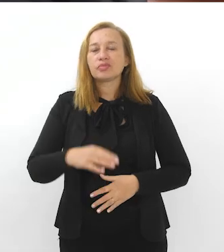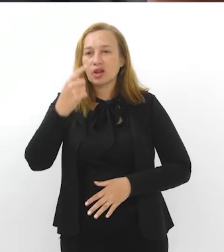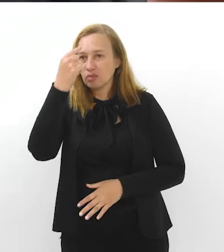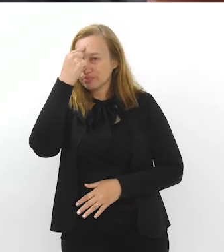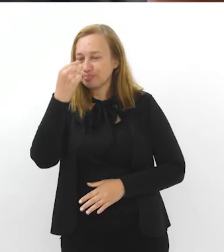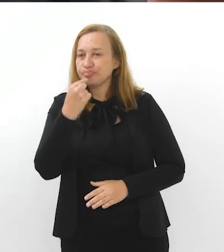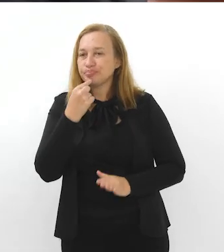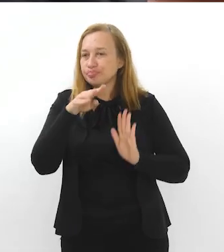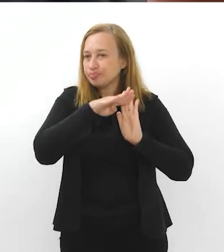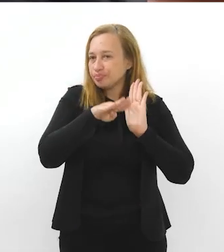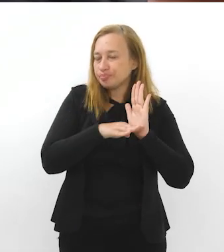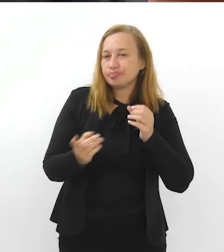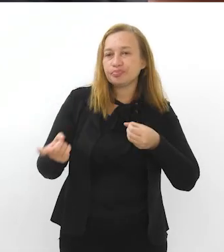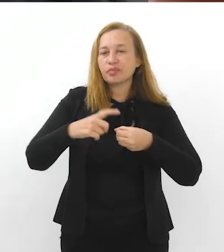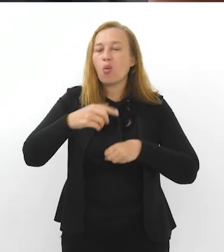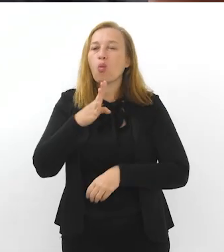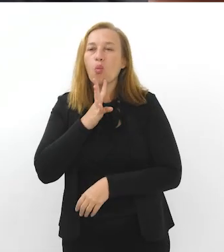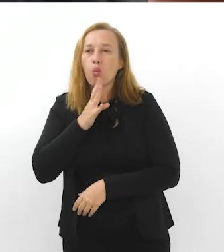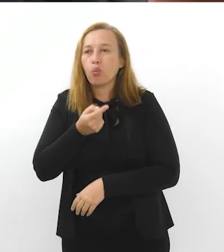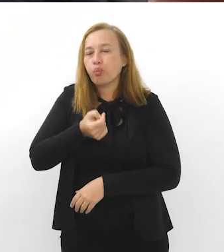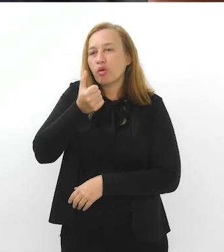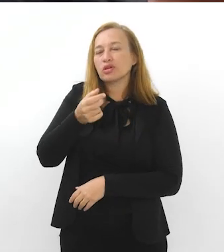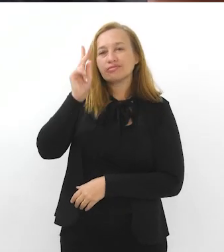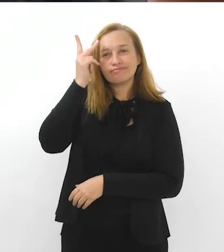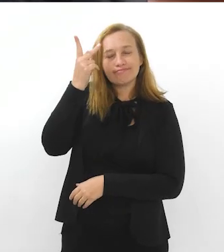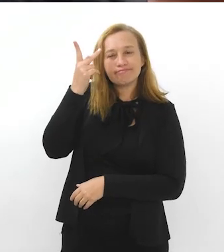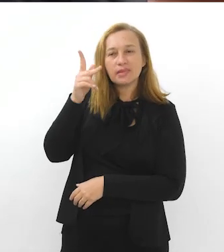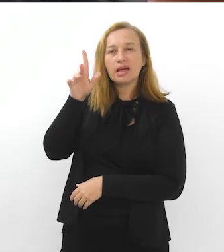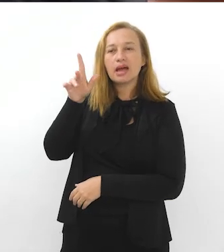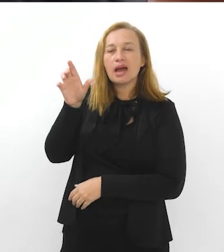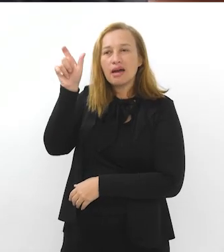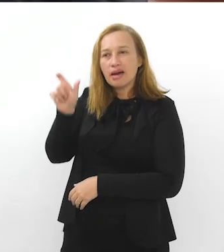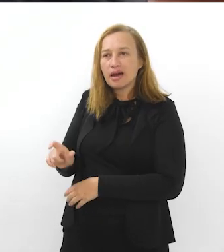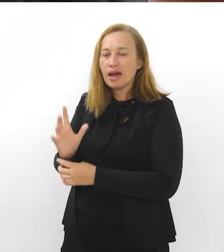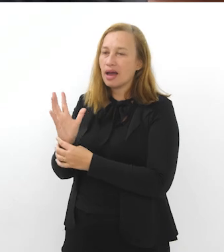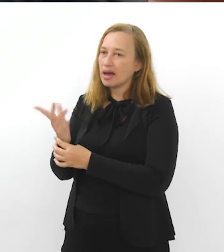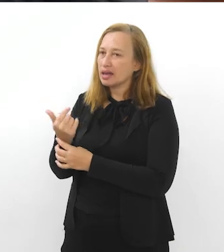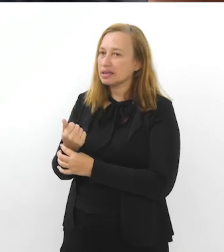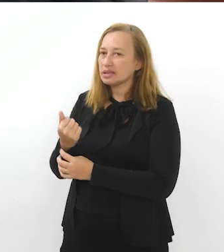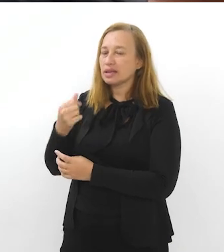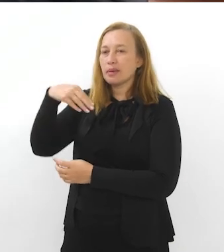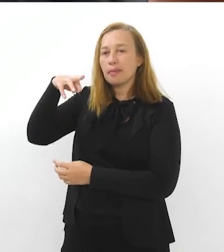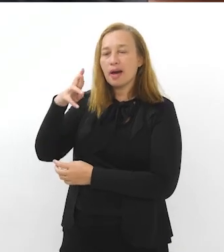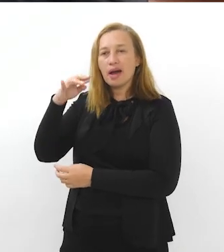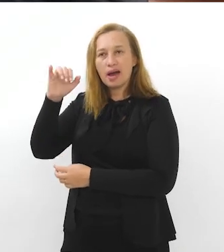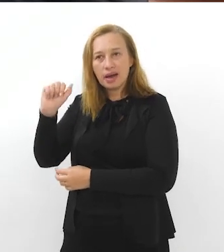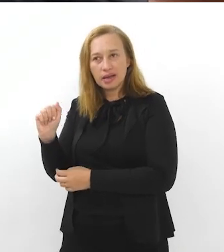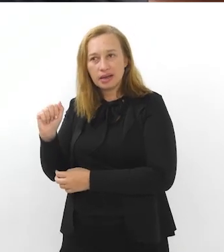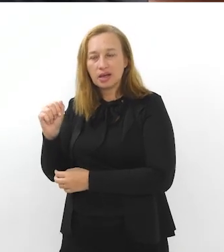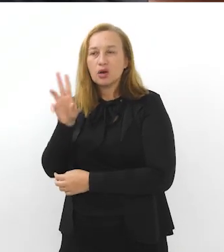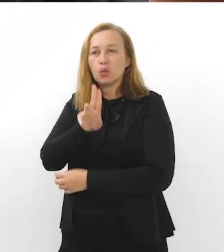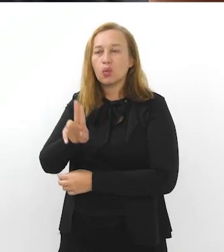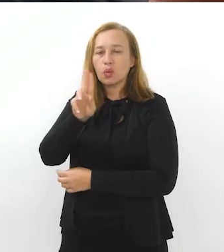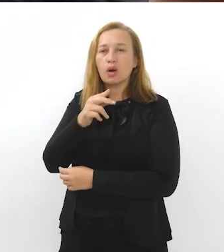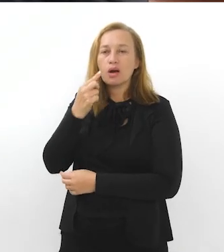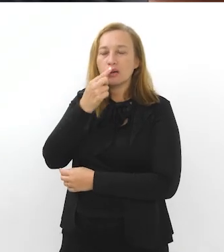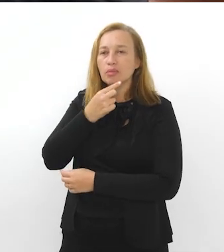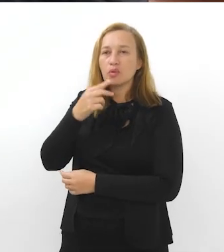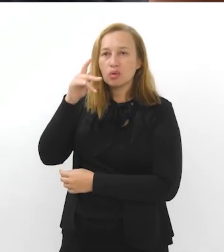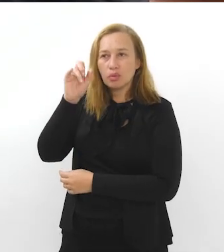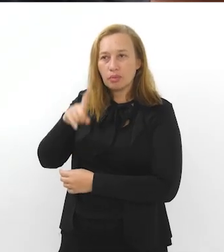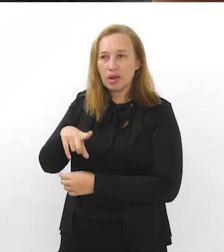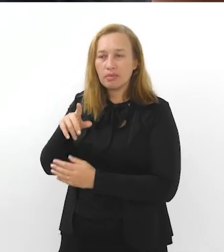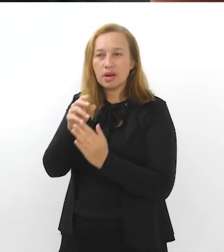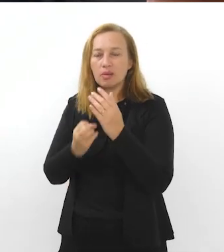O programa Perfil está de volta e hoje a gente conhece um pouco da história da artista plástica Maria Gorete Chagas, que usa a boca e os pés para